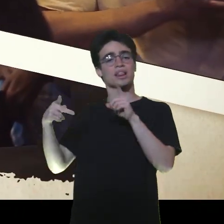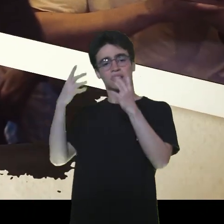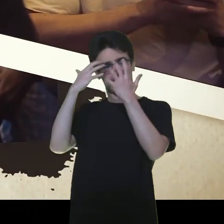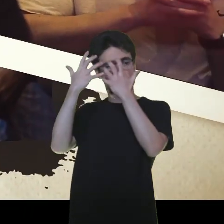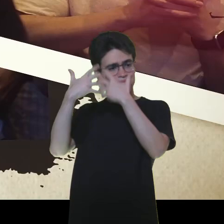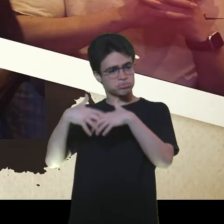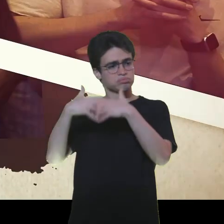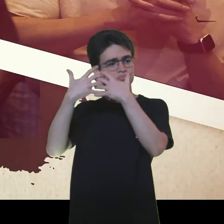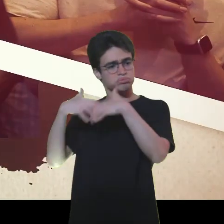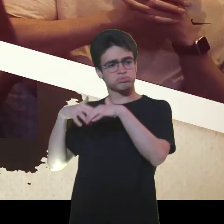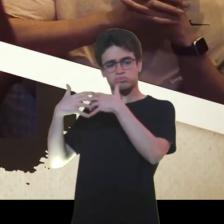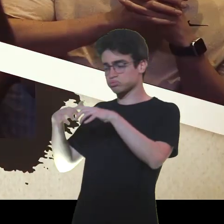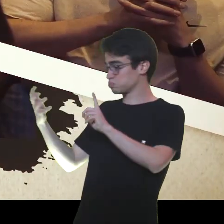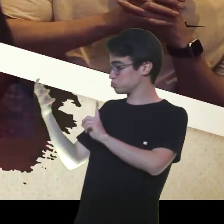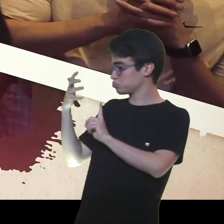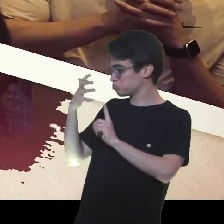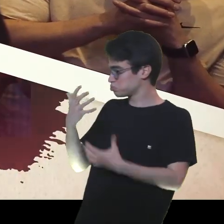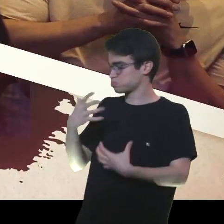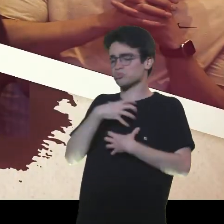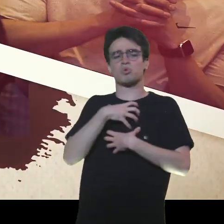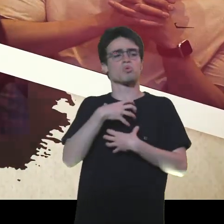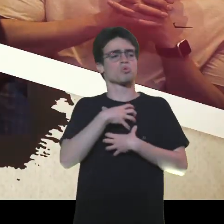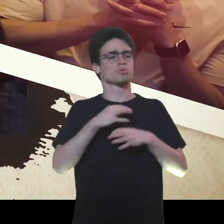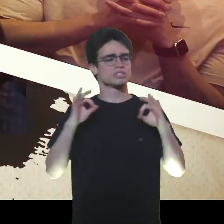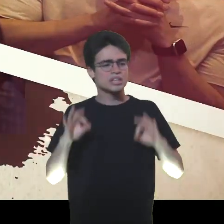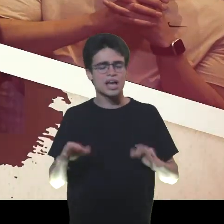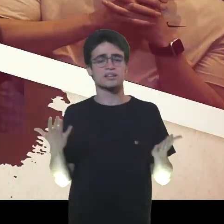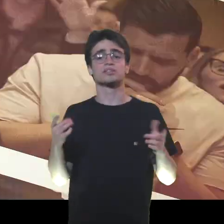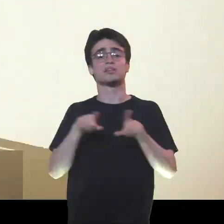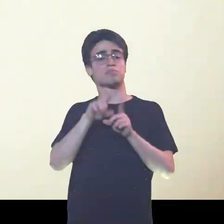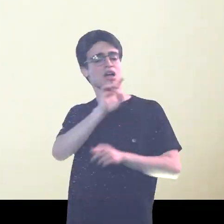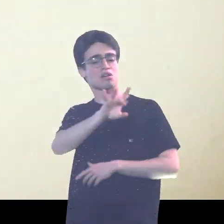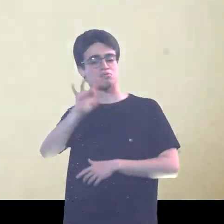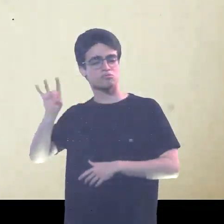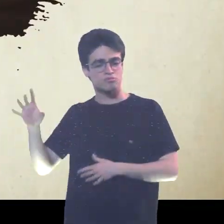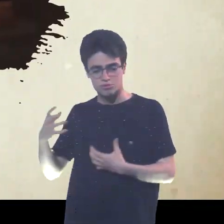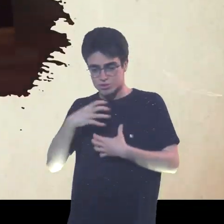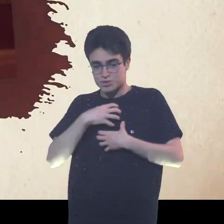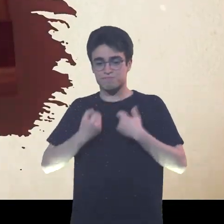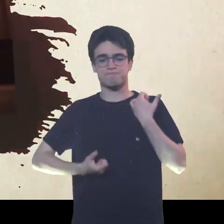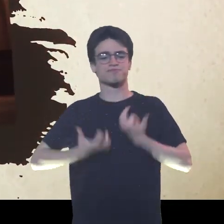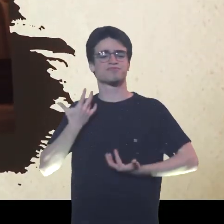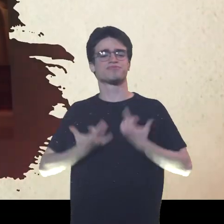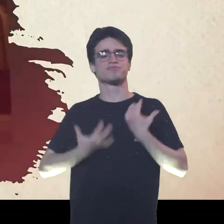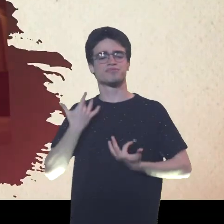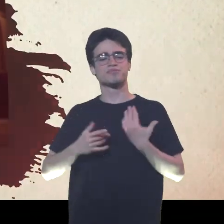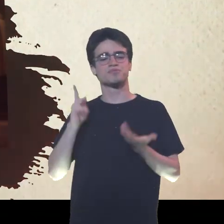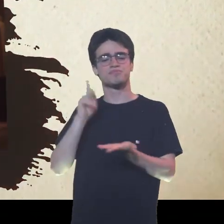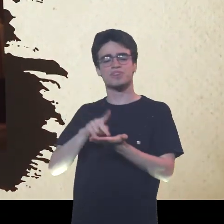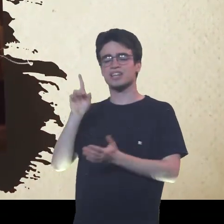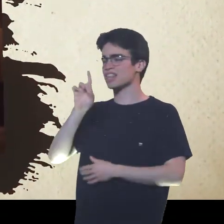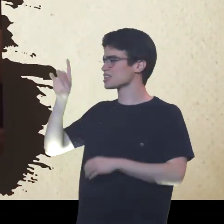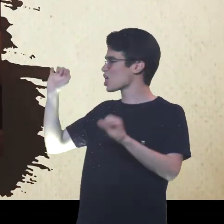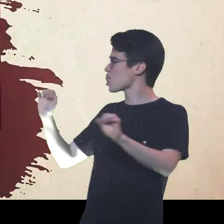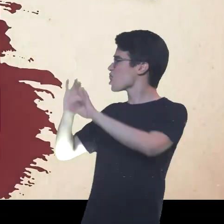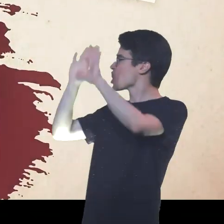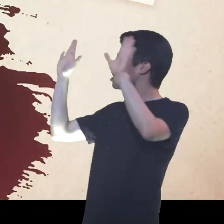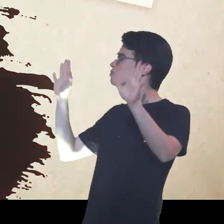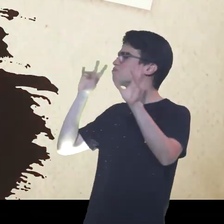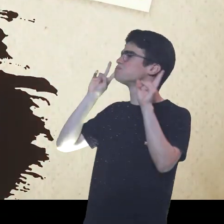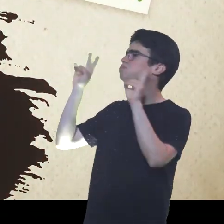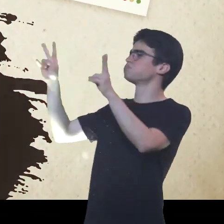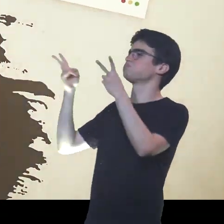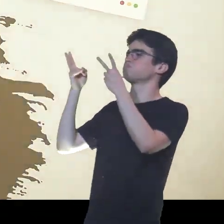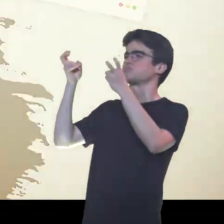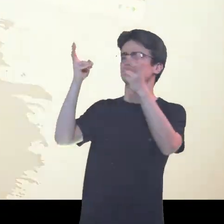nos inspirem e que cada um de nós saia daqui com um coração fervoroso, desejando ver a glória de Deus em cada encontro